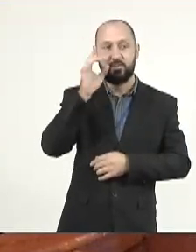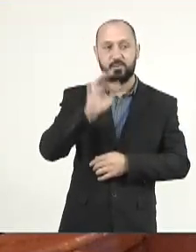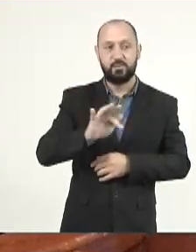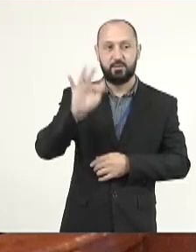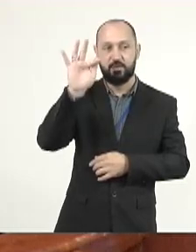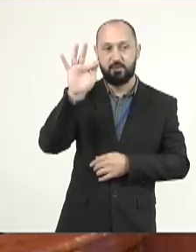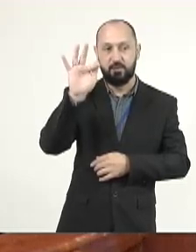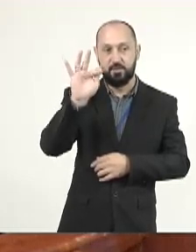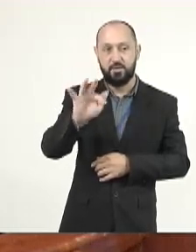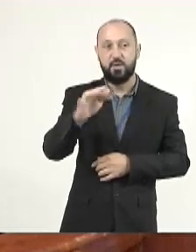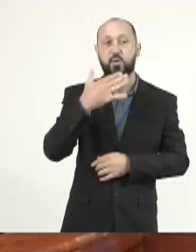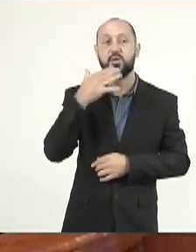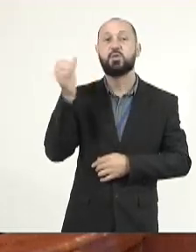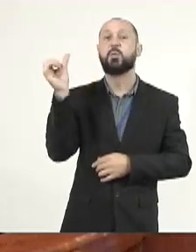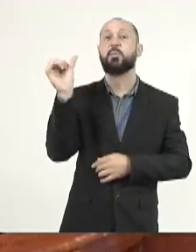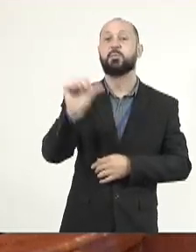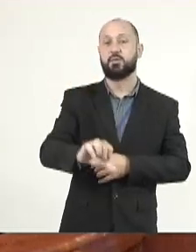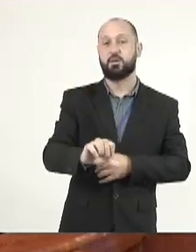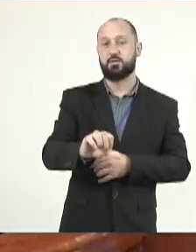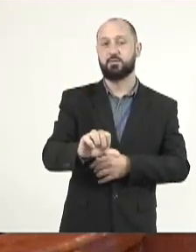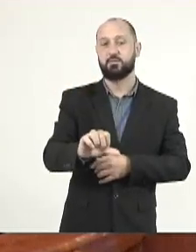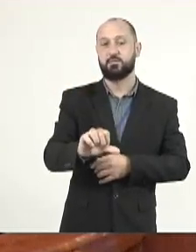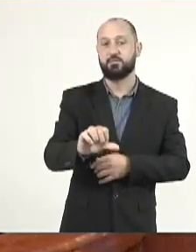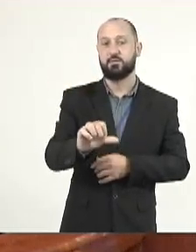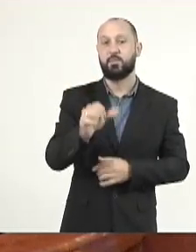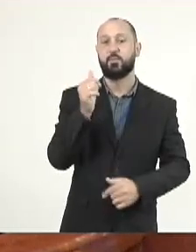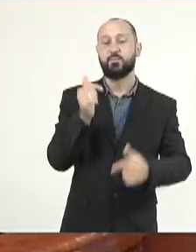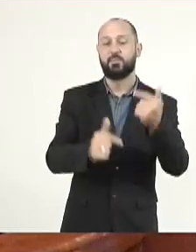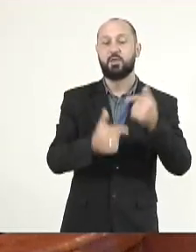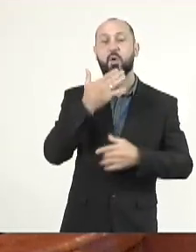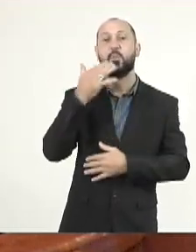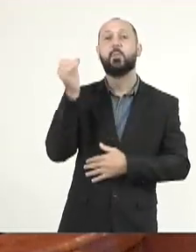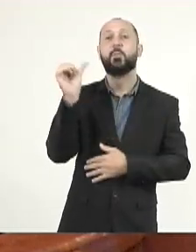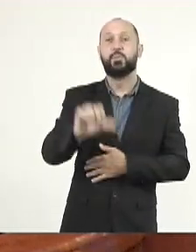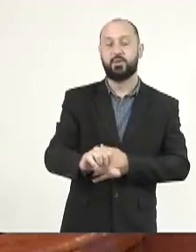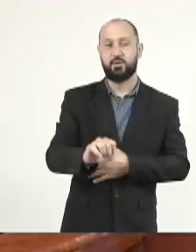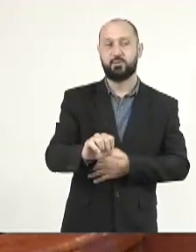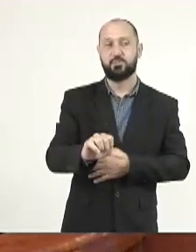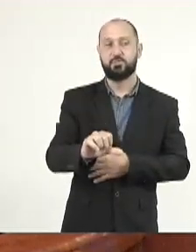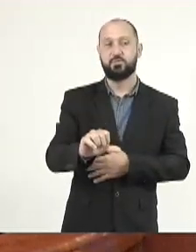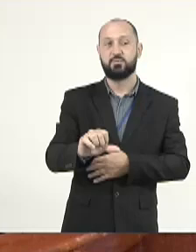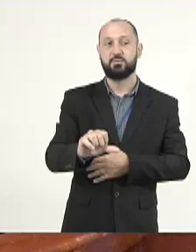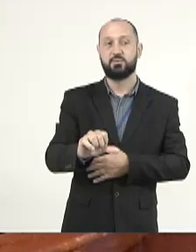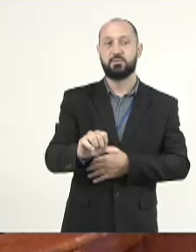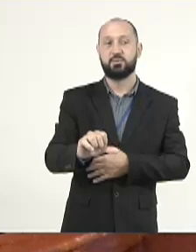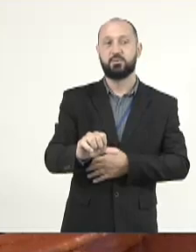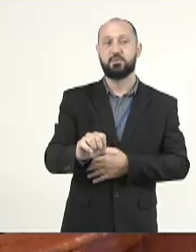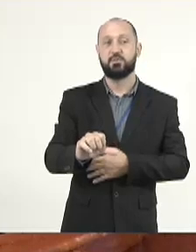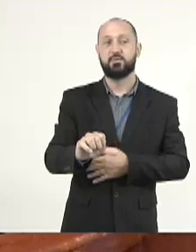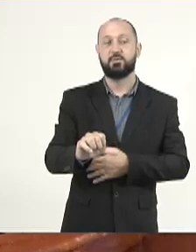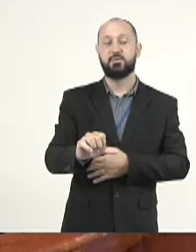é do que há de pior na política. Pior, fisiológico,